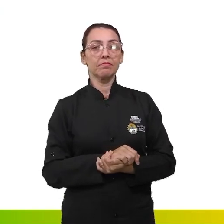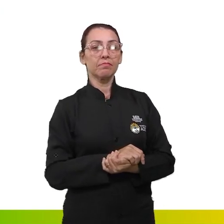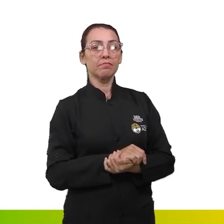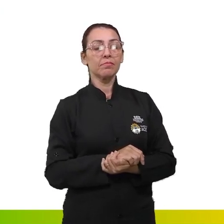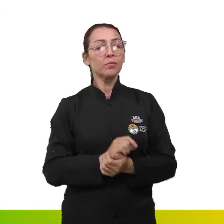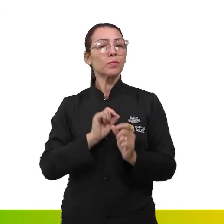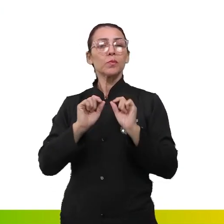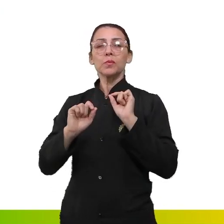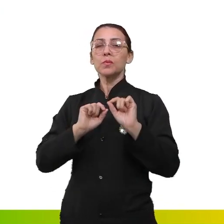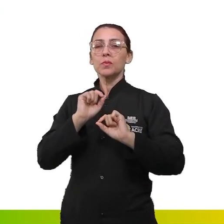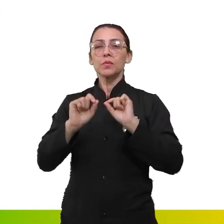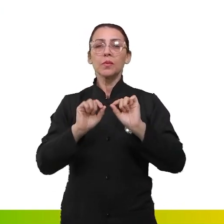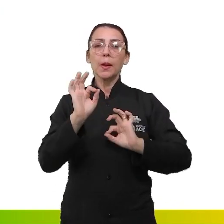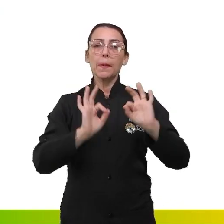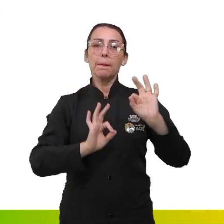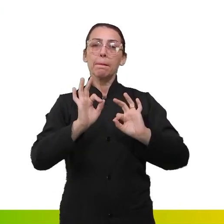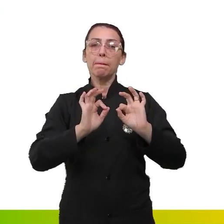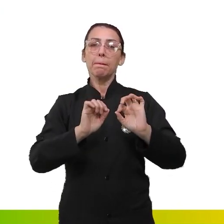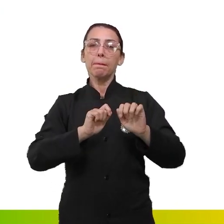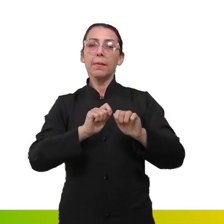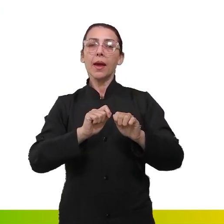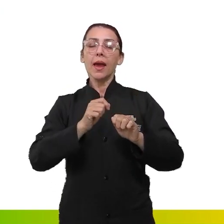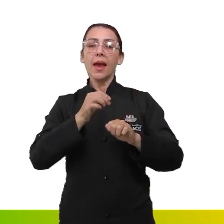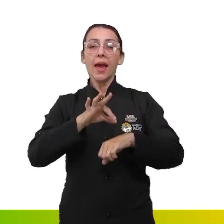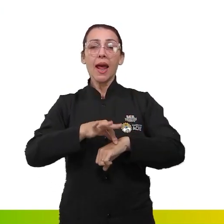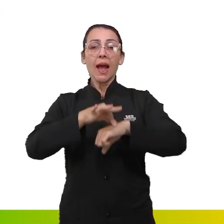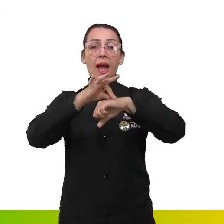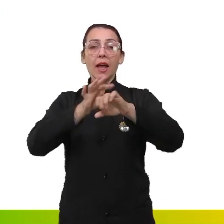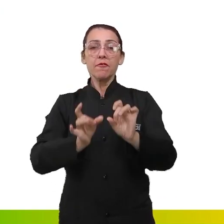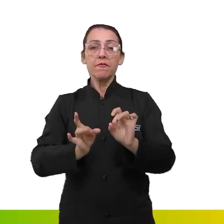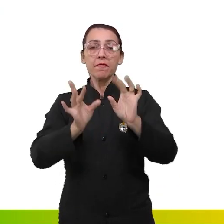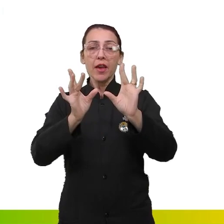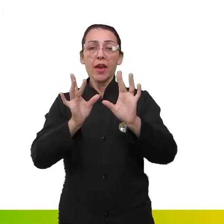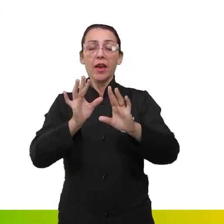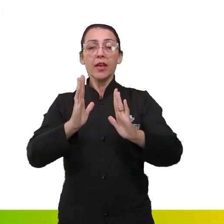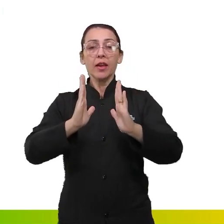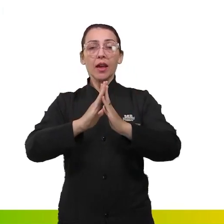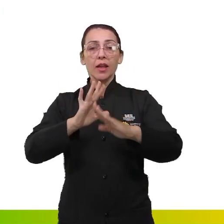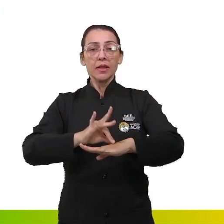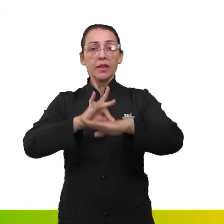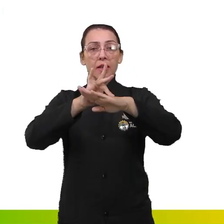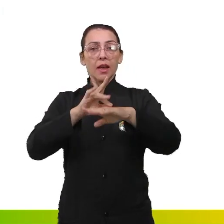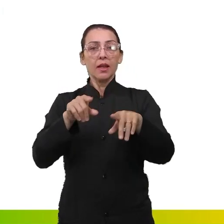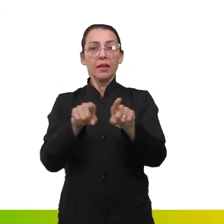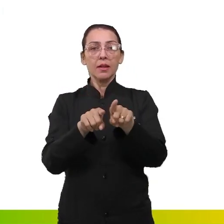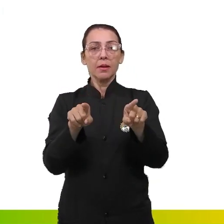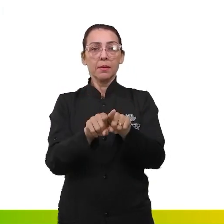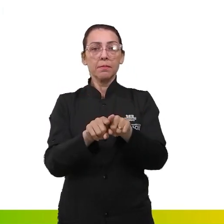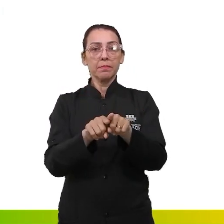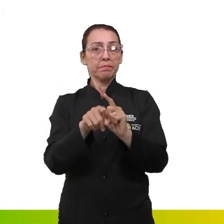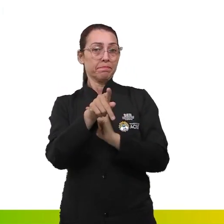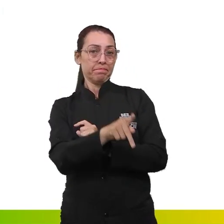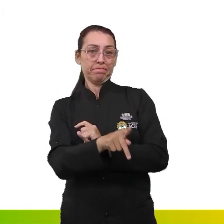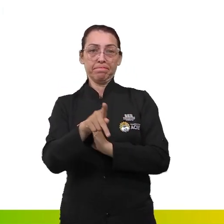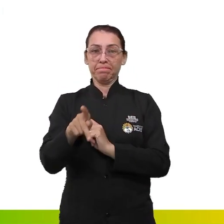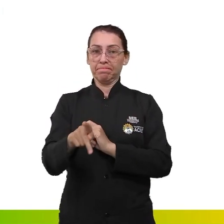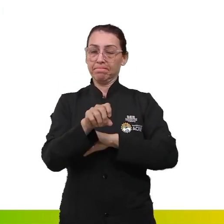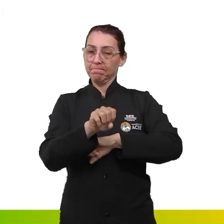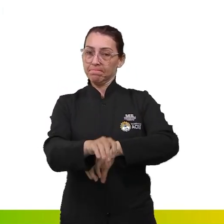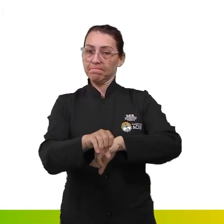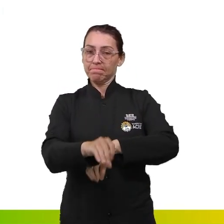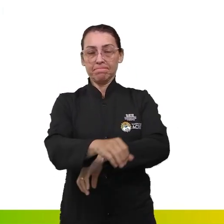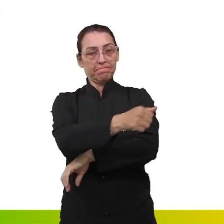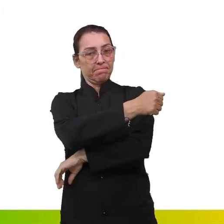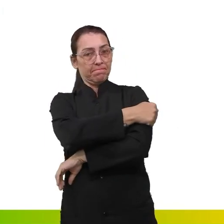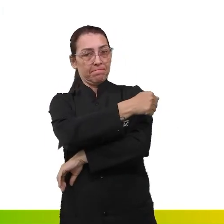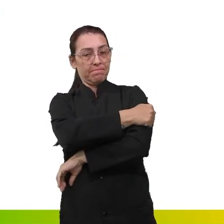Carniceiro que prepara corte, vende carne, numa carniceria, que é o açougue, tá, galera? O profissional açougueiro. O professor, a